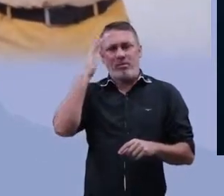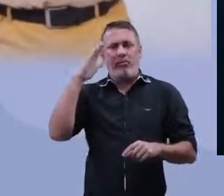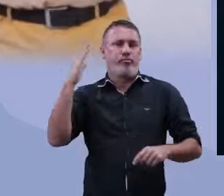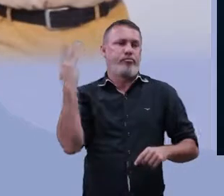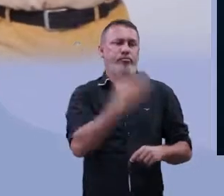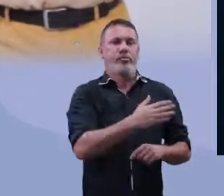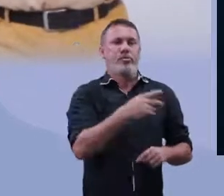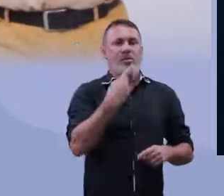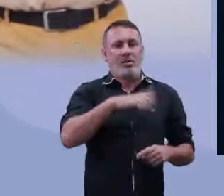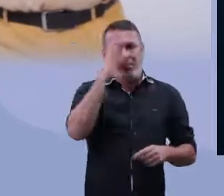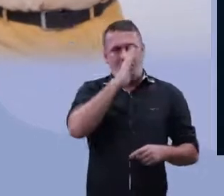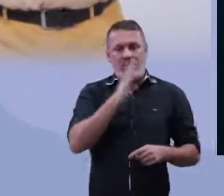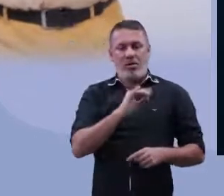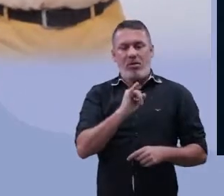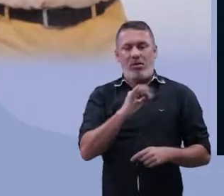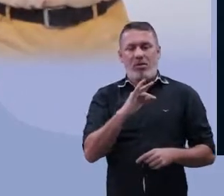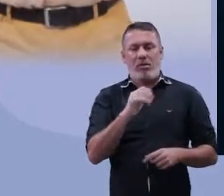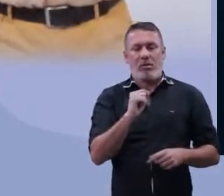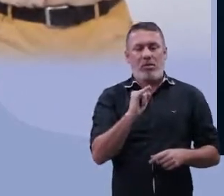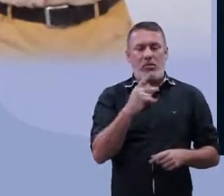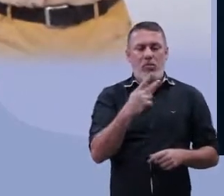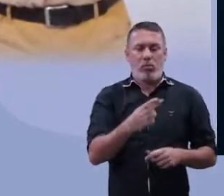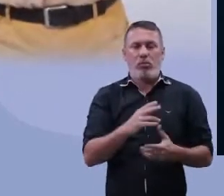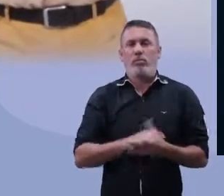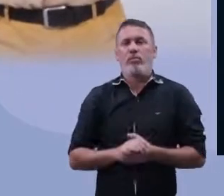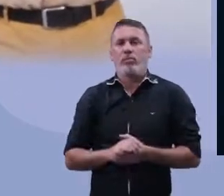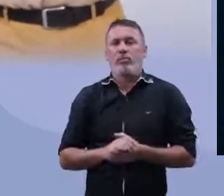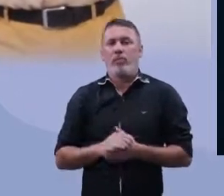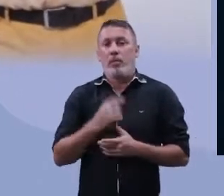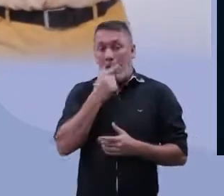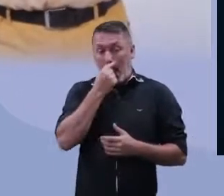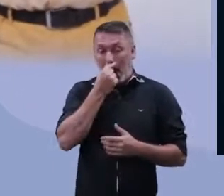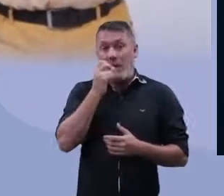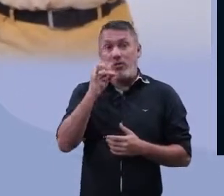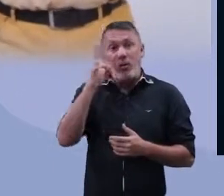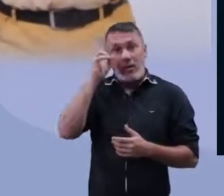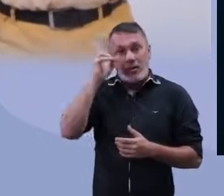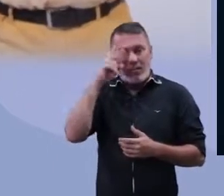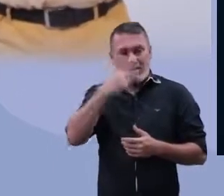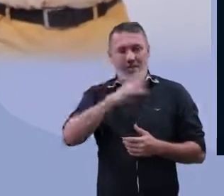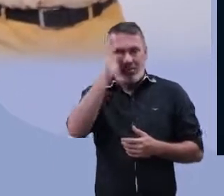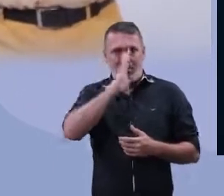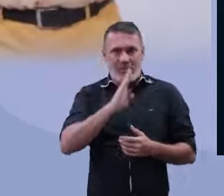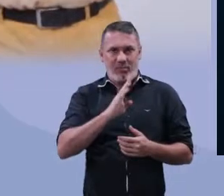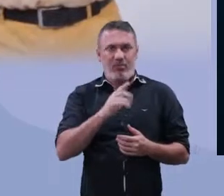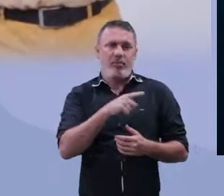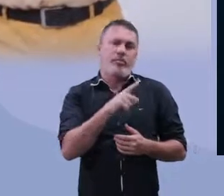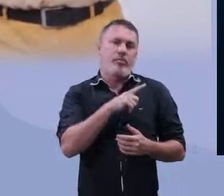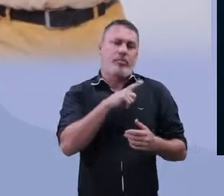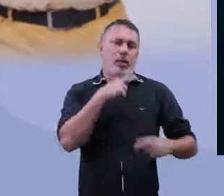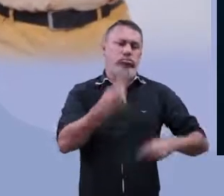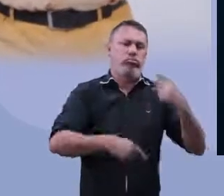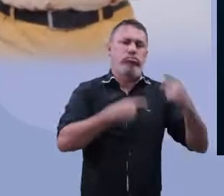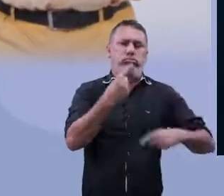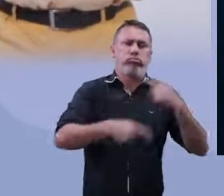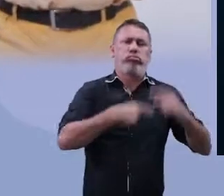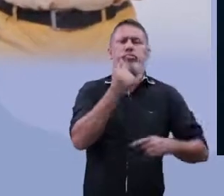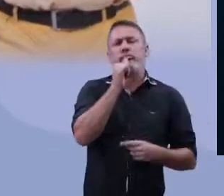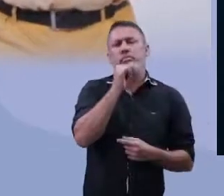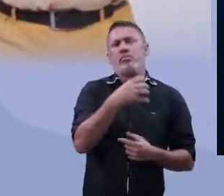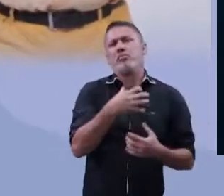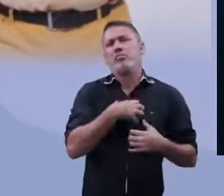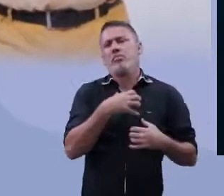digníssima Itaipu. Né? Só relembrando, enquanto que a usina de Itaipu apresentam, se não me falha a